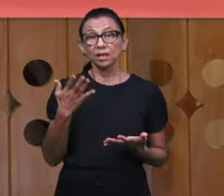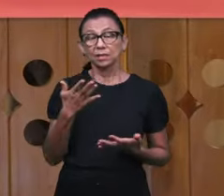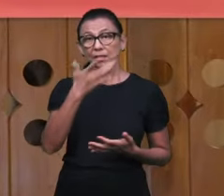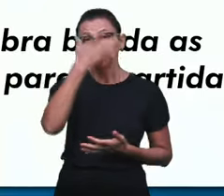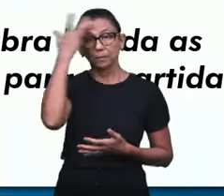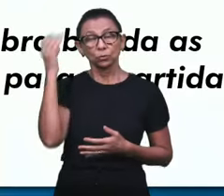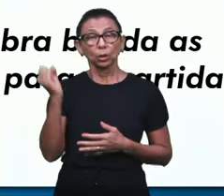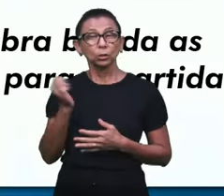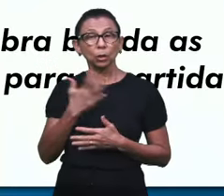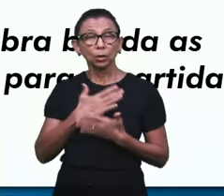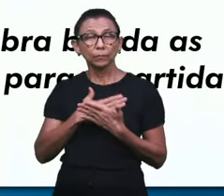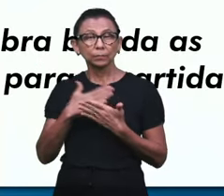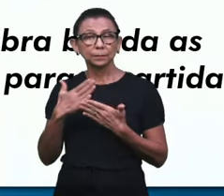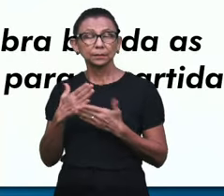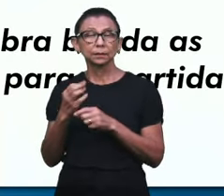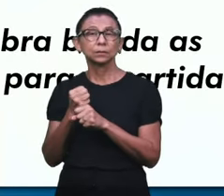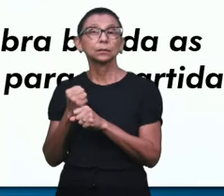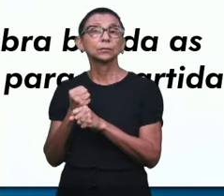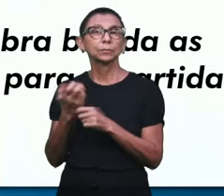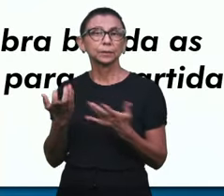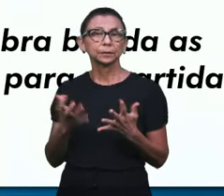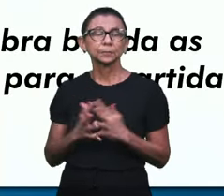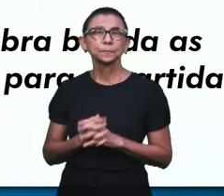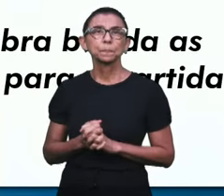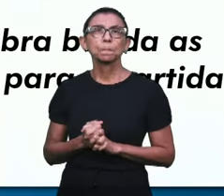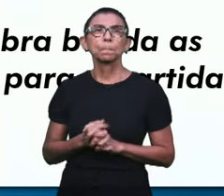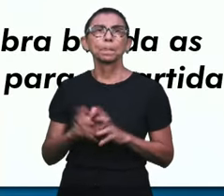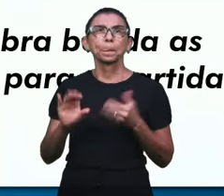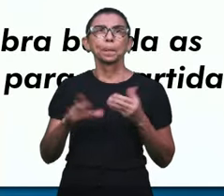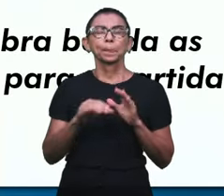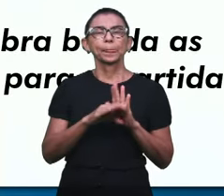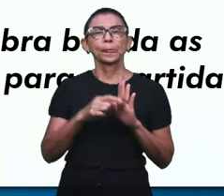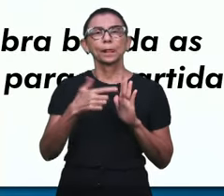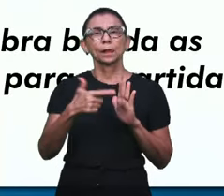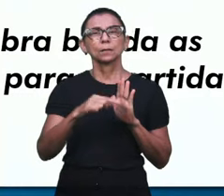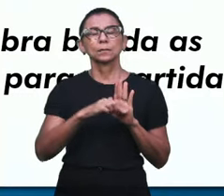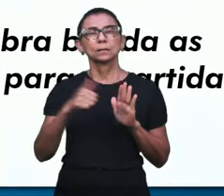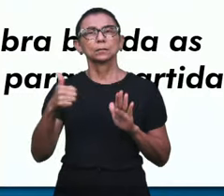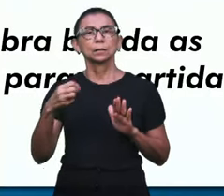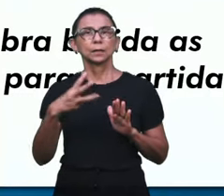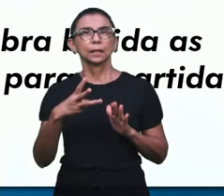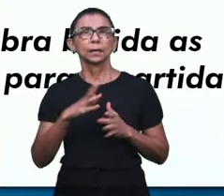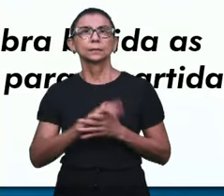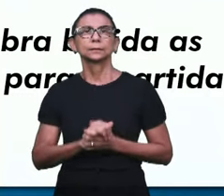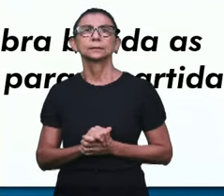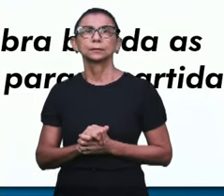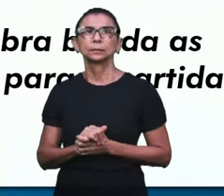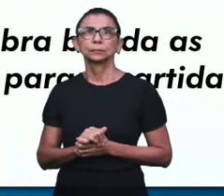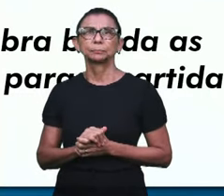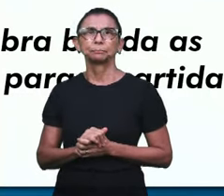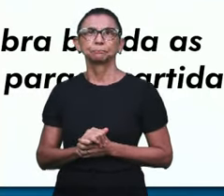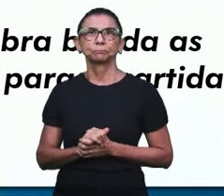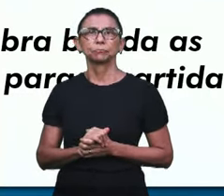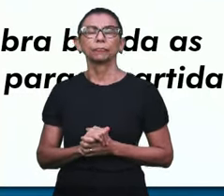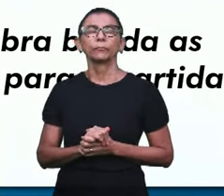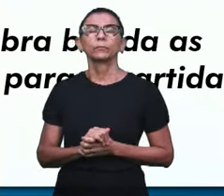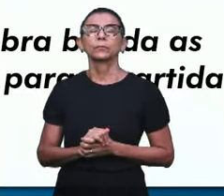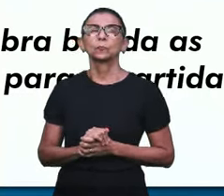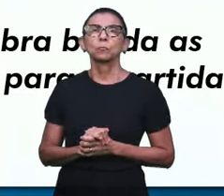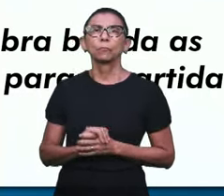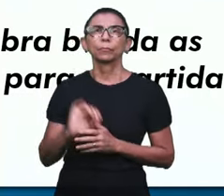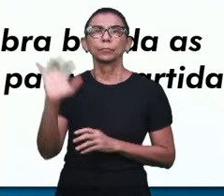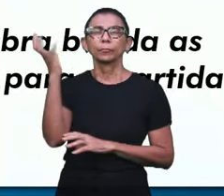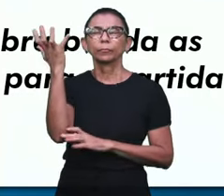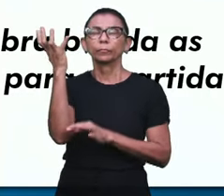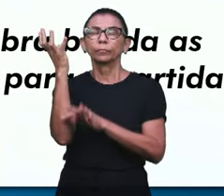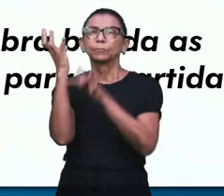vamos lá. Cantares 2:13. A figueira já deu os seus figuinhos e as vides em flor exalam o seu aroma. Levanta-te, amiga minha,